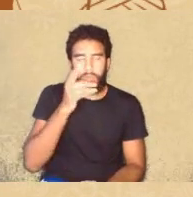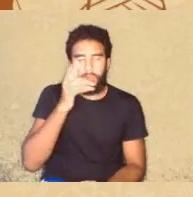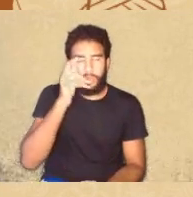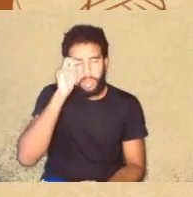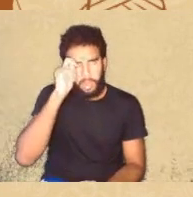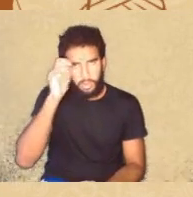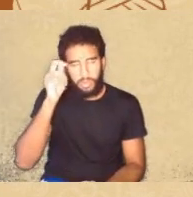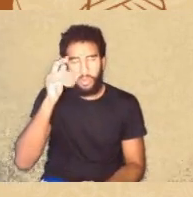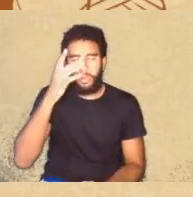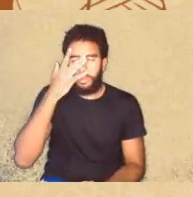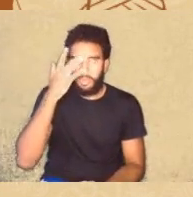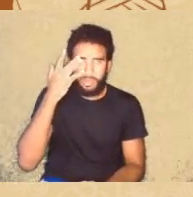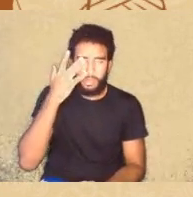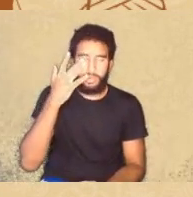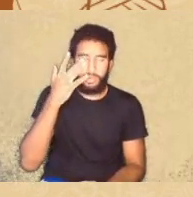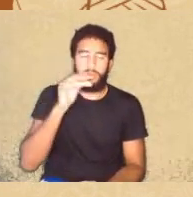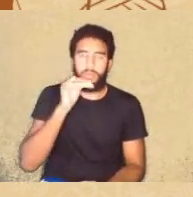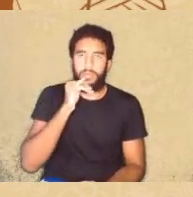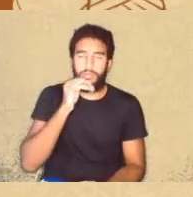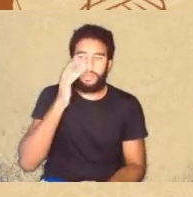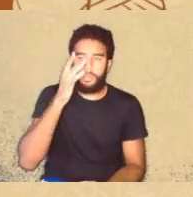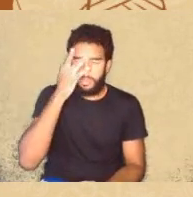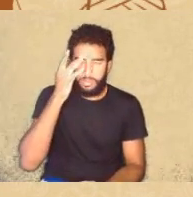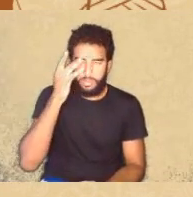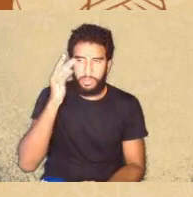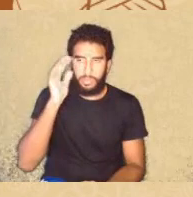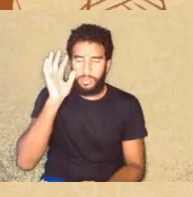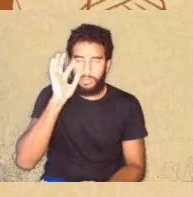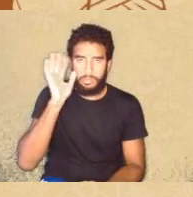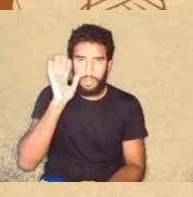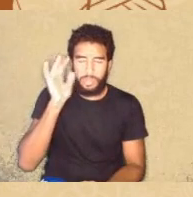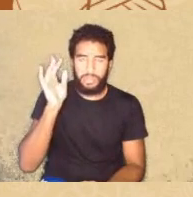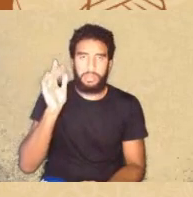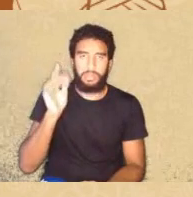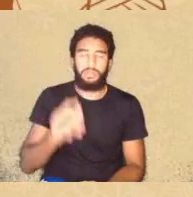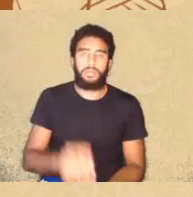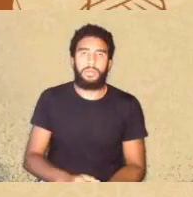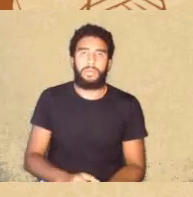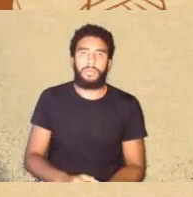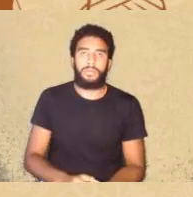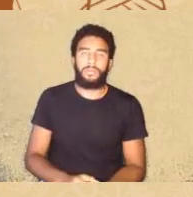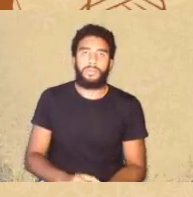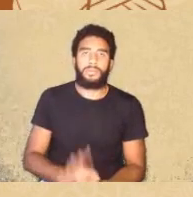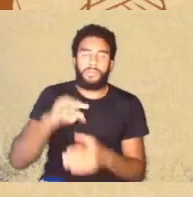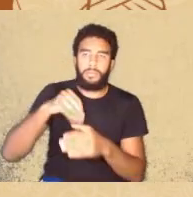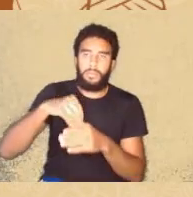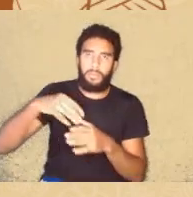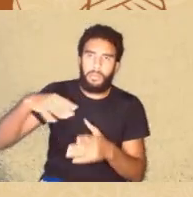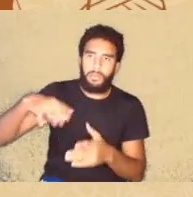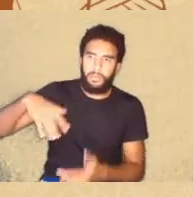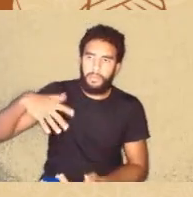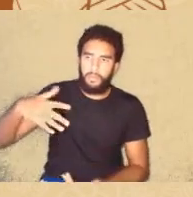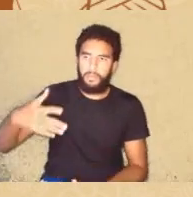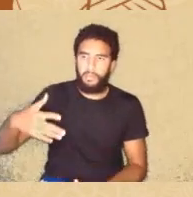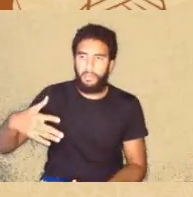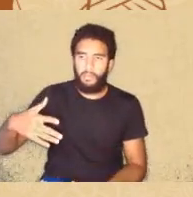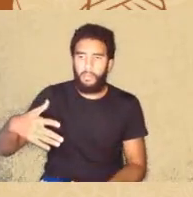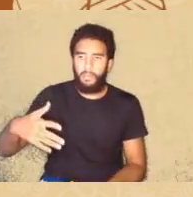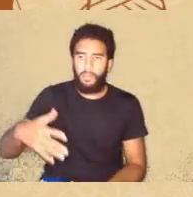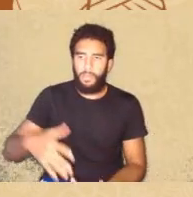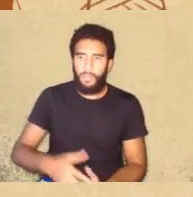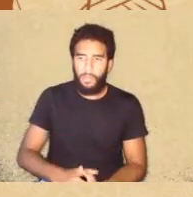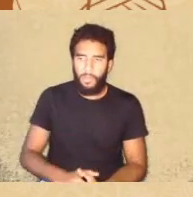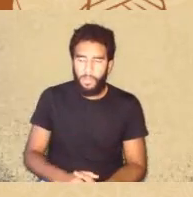aquelas que estão pensando o tempo espiralar, outras discussões, outras pautas, mas é algo que eu não posso dar uma resposta